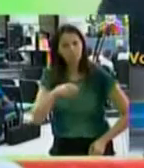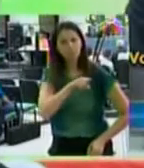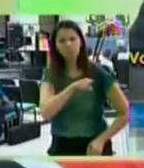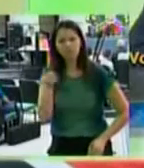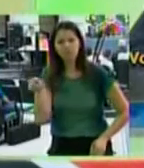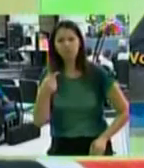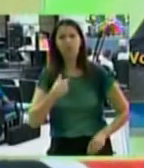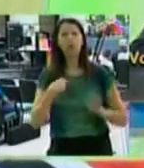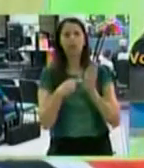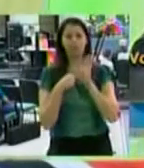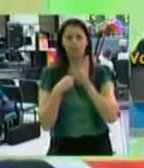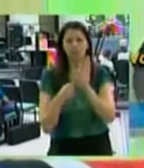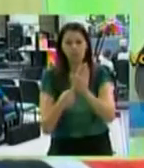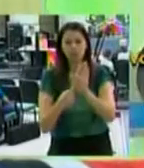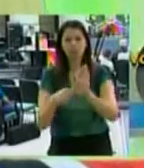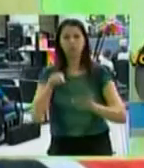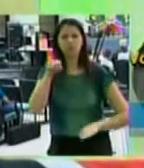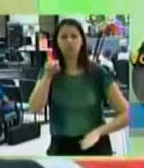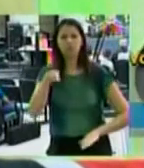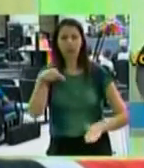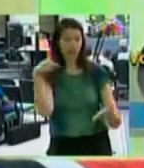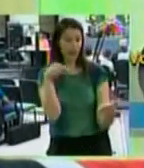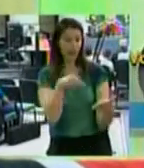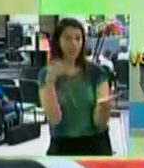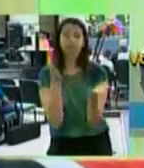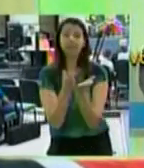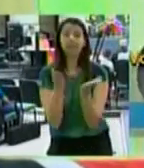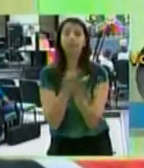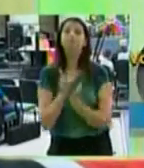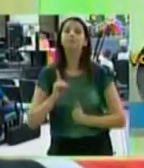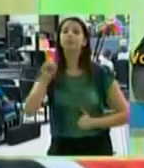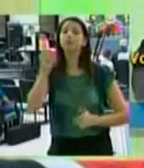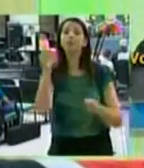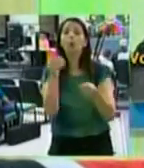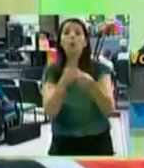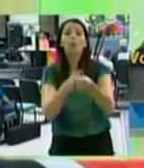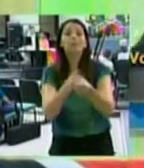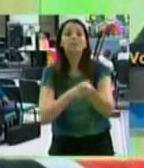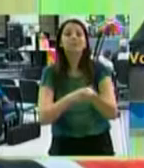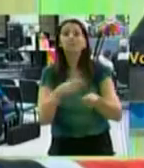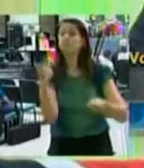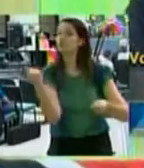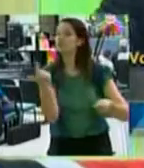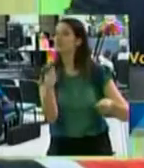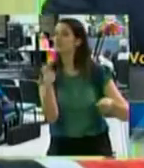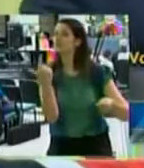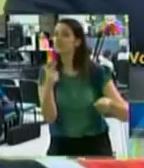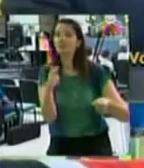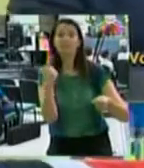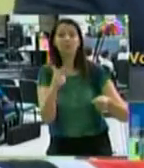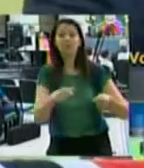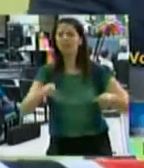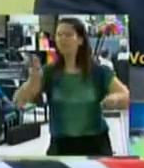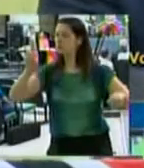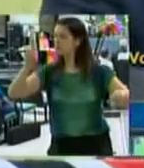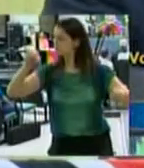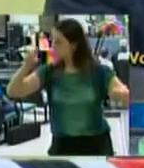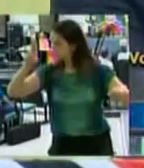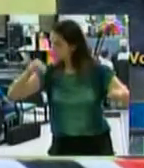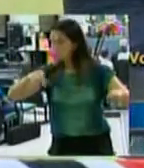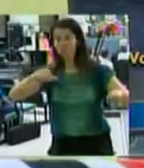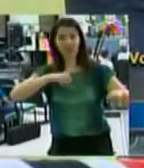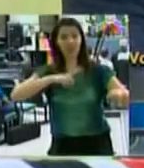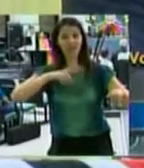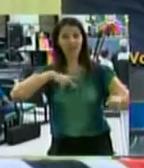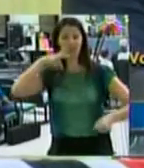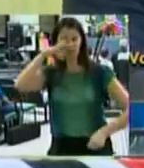você, pela Bíblia Sagrada, que o segredo não está e nunca esteve